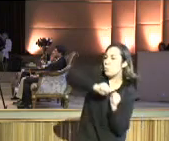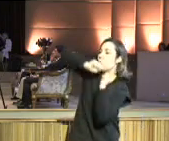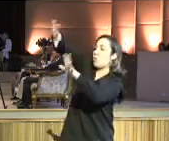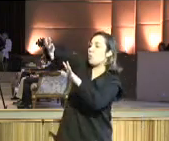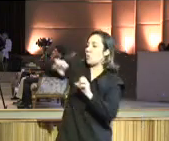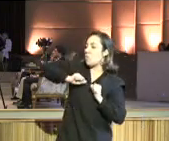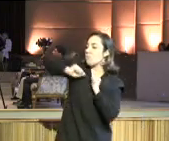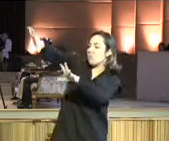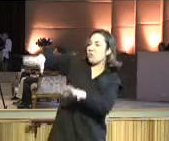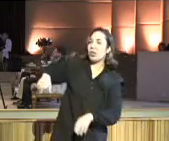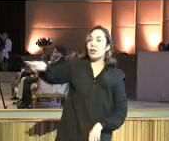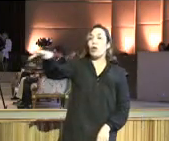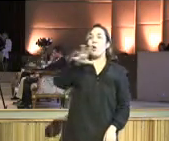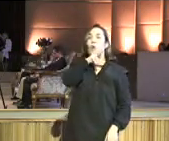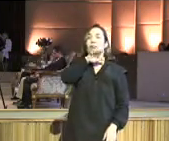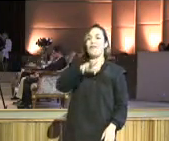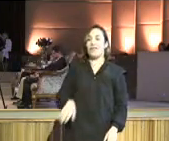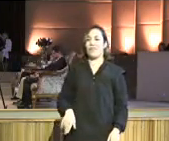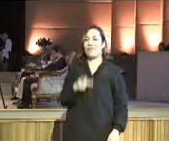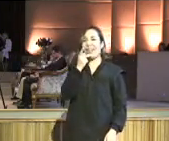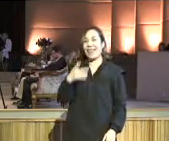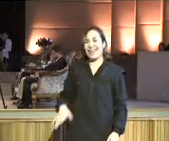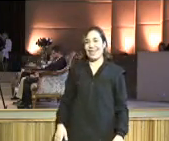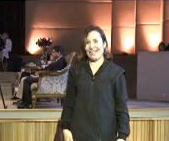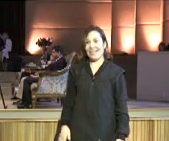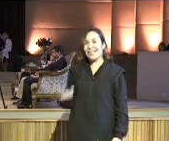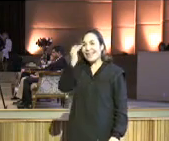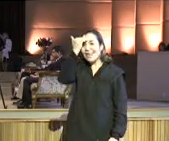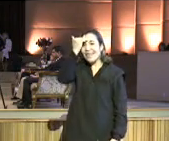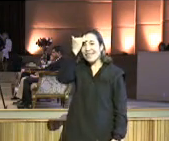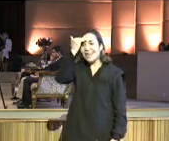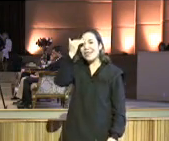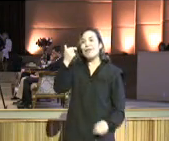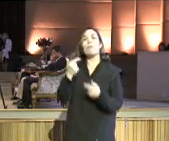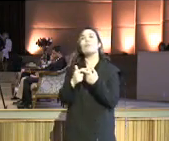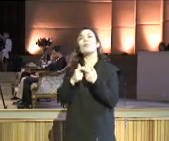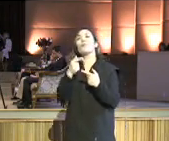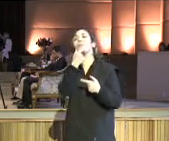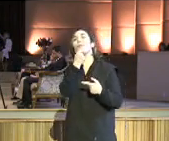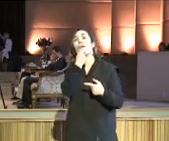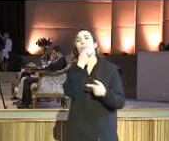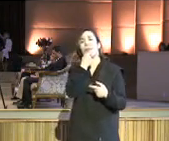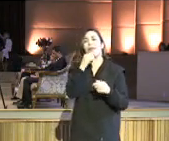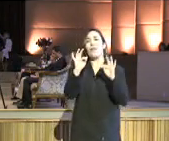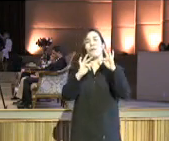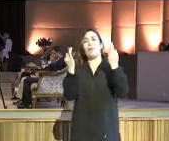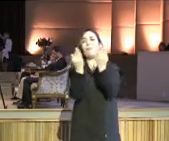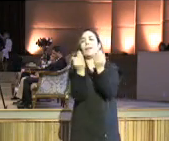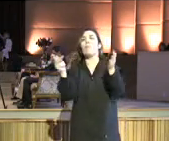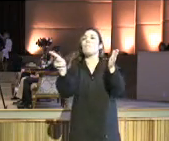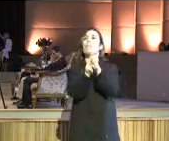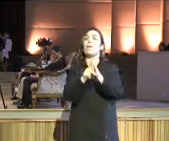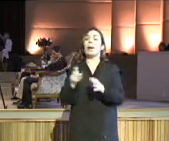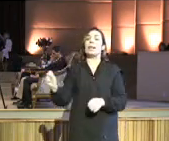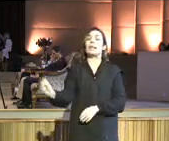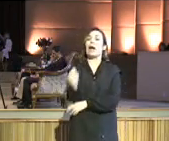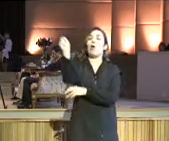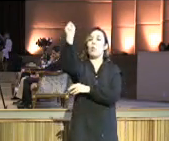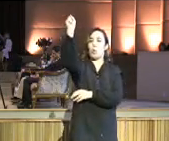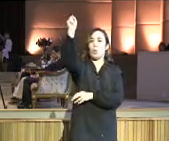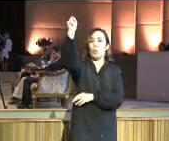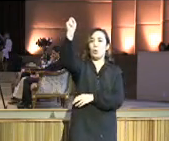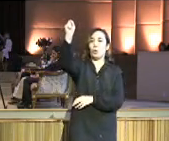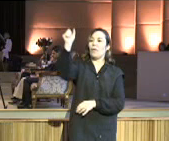Simei, um dos parentes de Saul. E esse homem gritava para Davi: homem